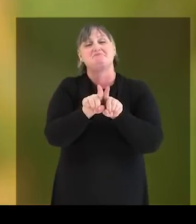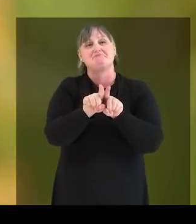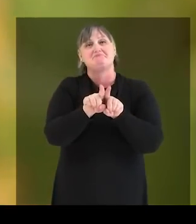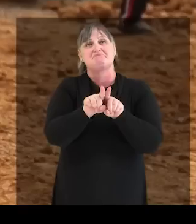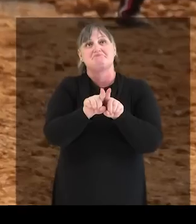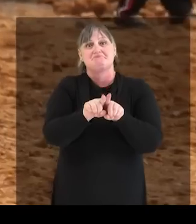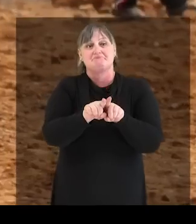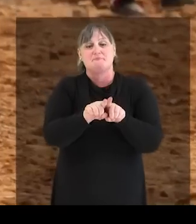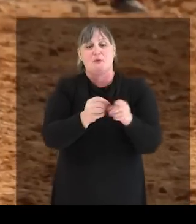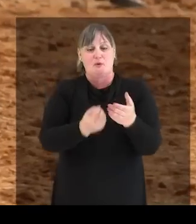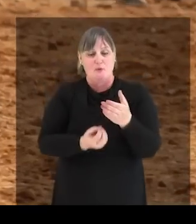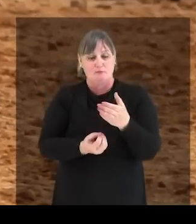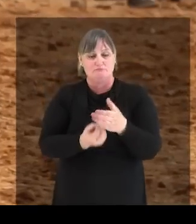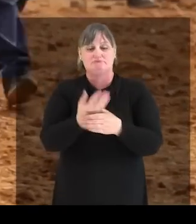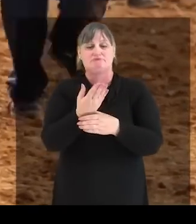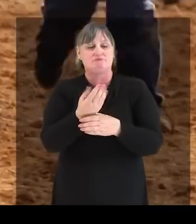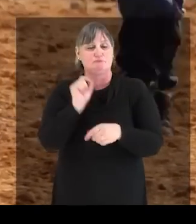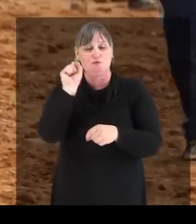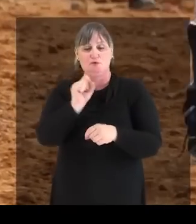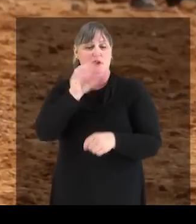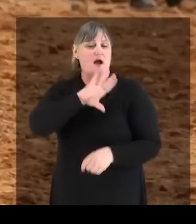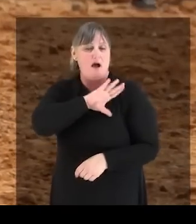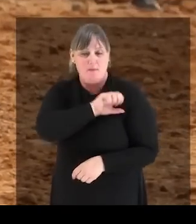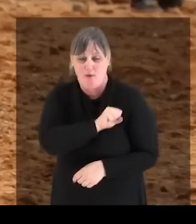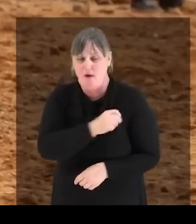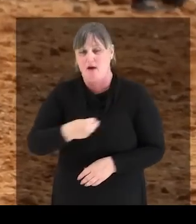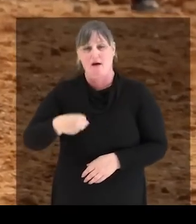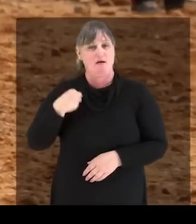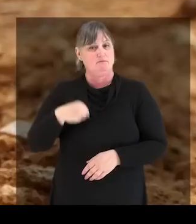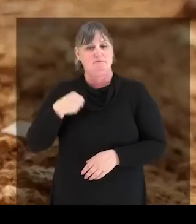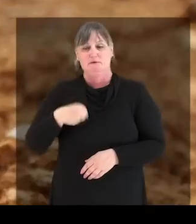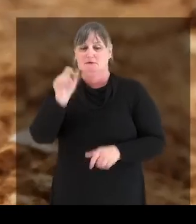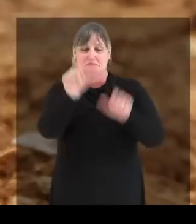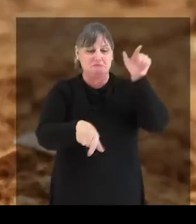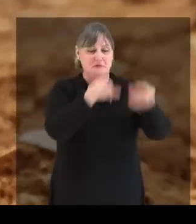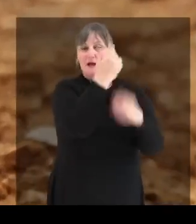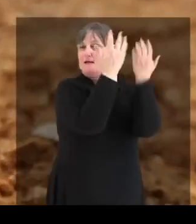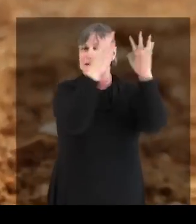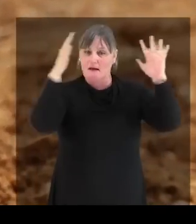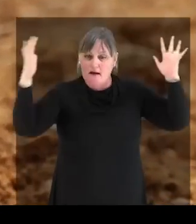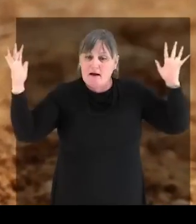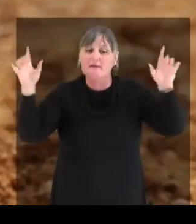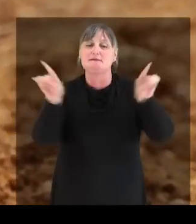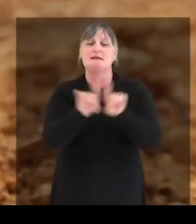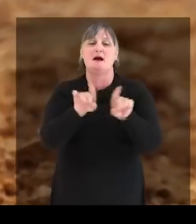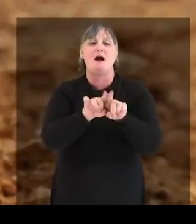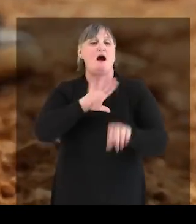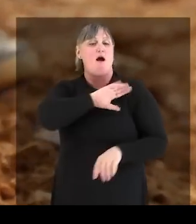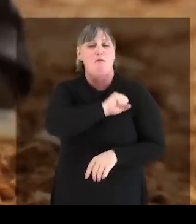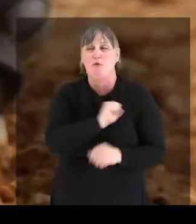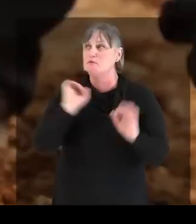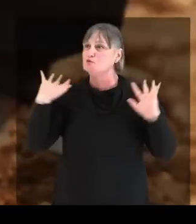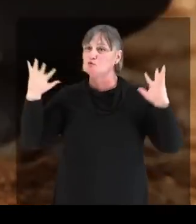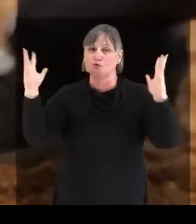acaba despertando para o amor, né? Amor aos seres vivos, amor à natureza, amor àquilo que o